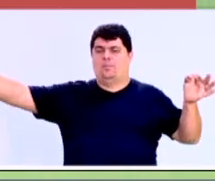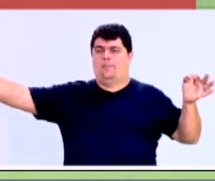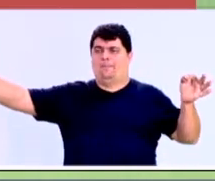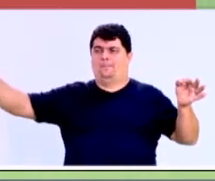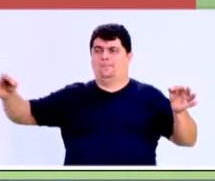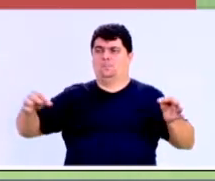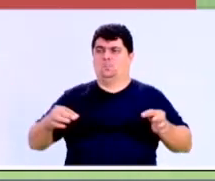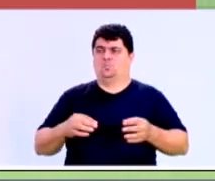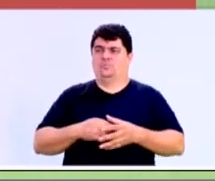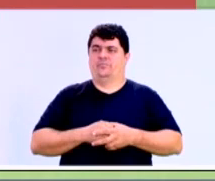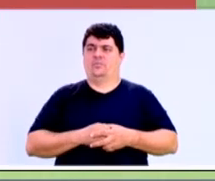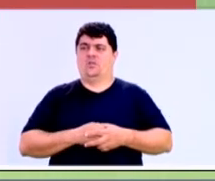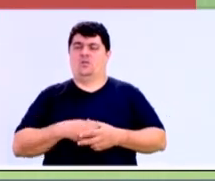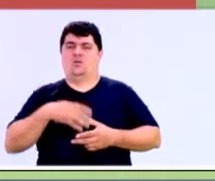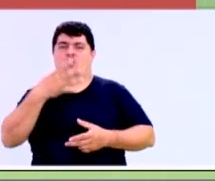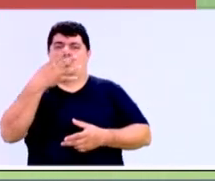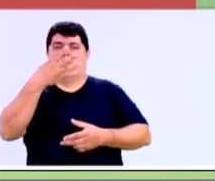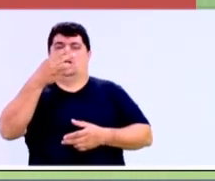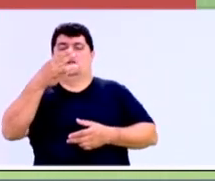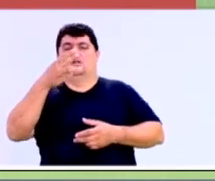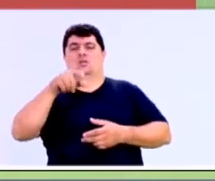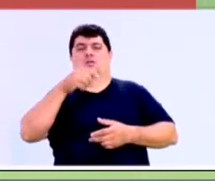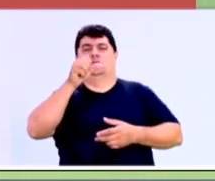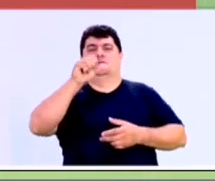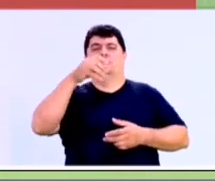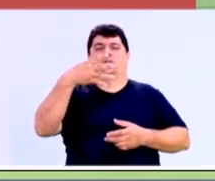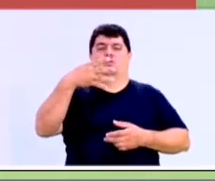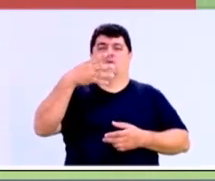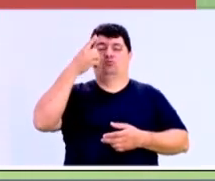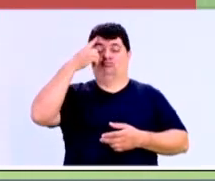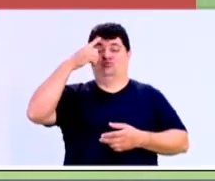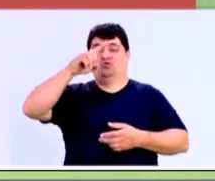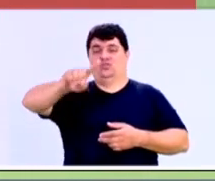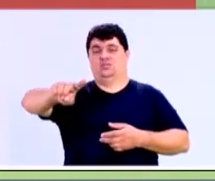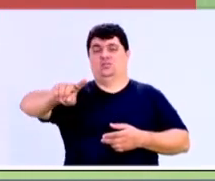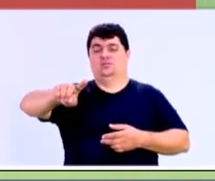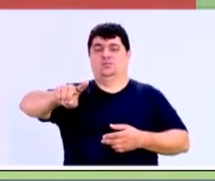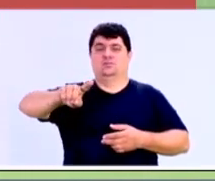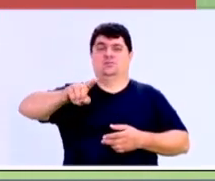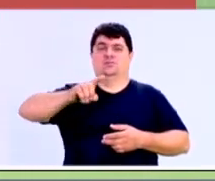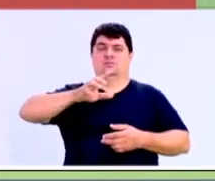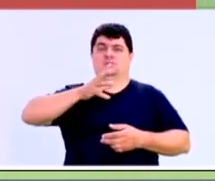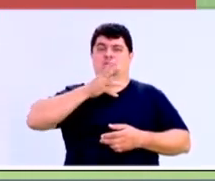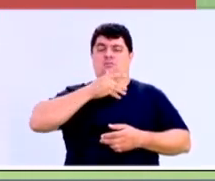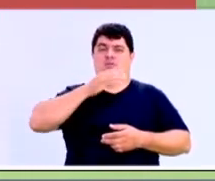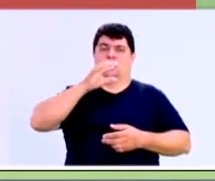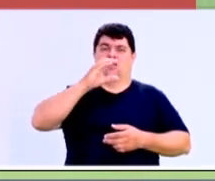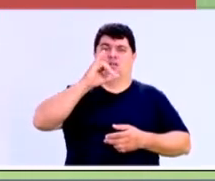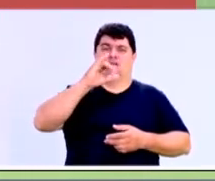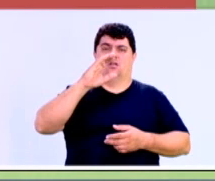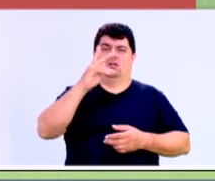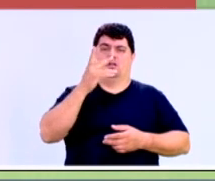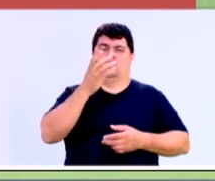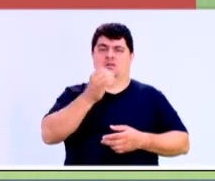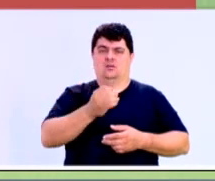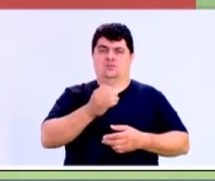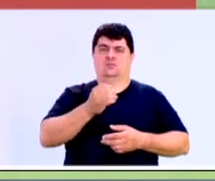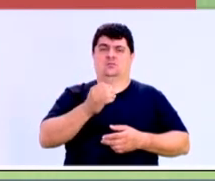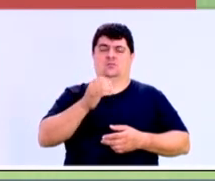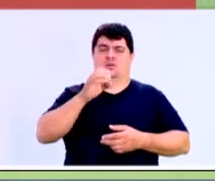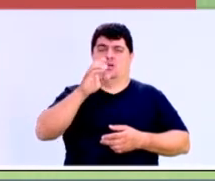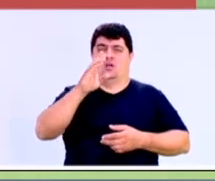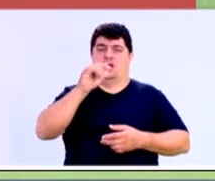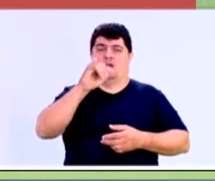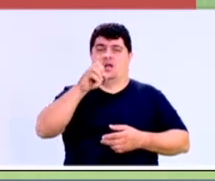aqui, eu tenho 43,94 dias, que é chamado o meu ciclo de